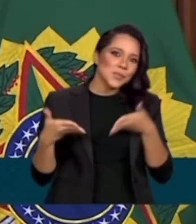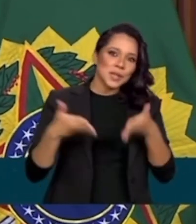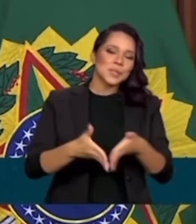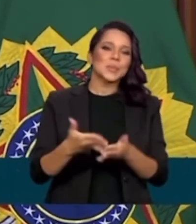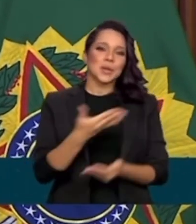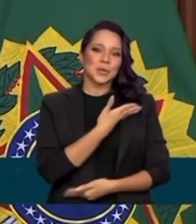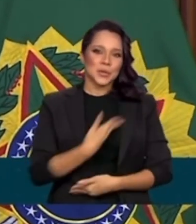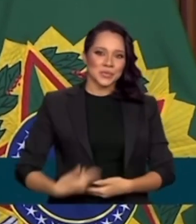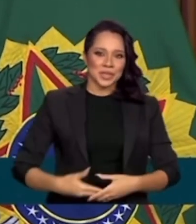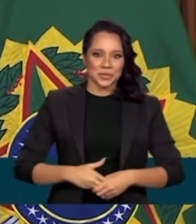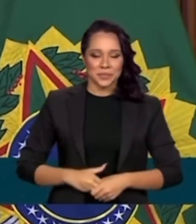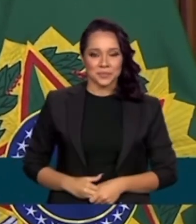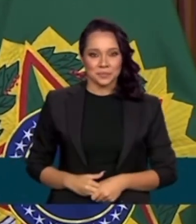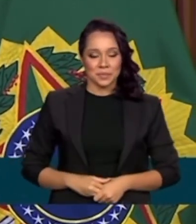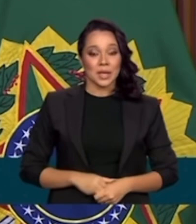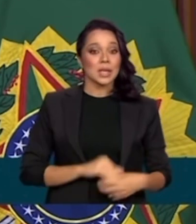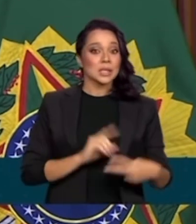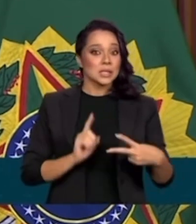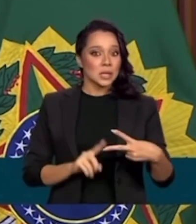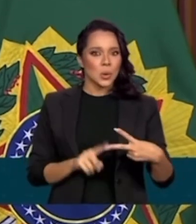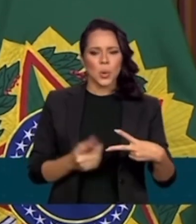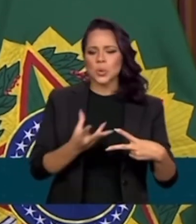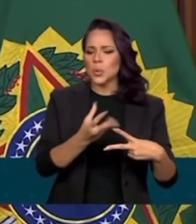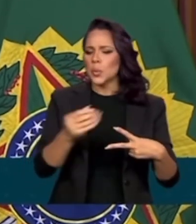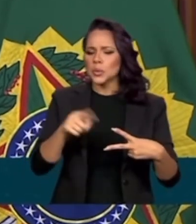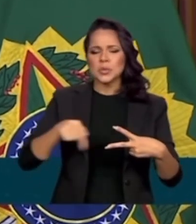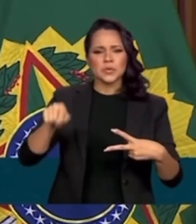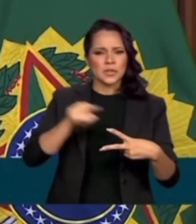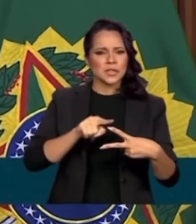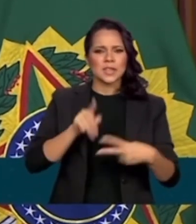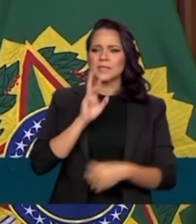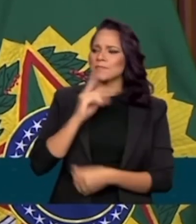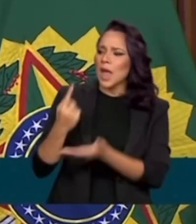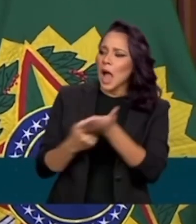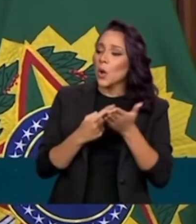do governo. Segundo, muitos de vocês são resultado de acordos políticos.